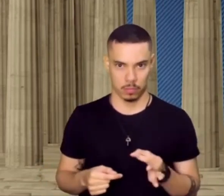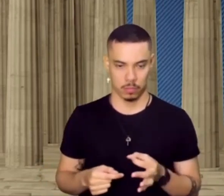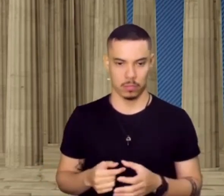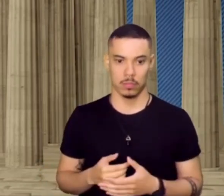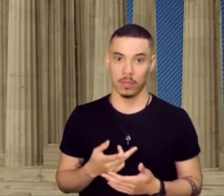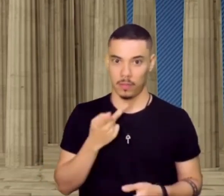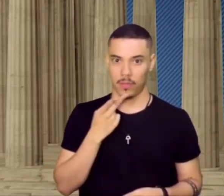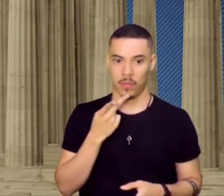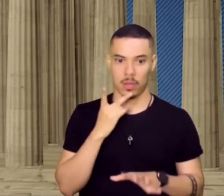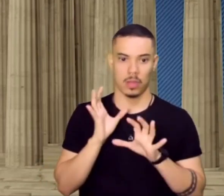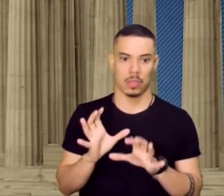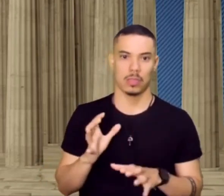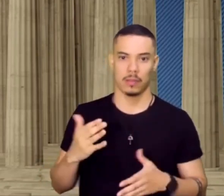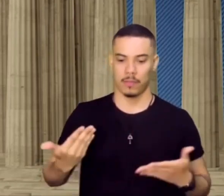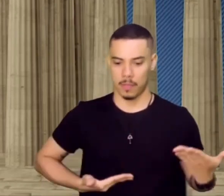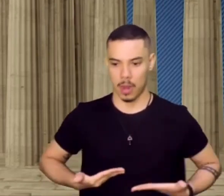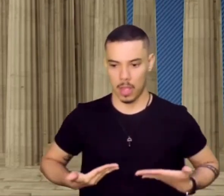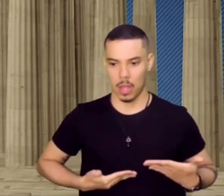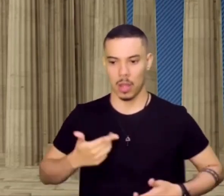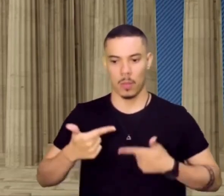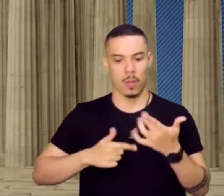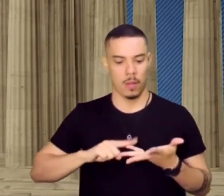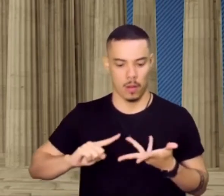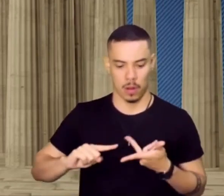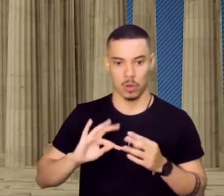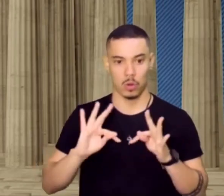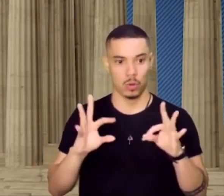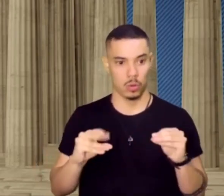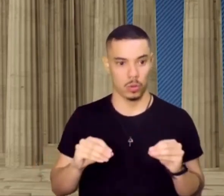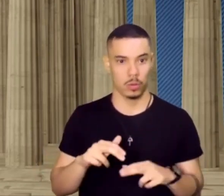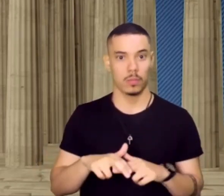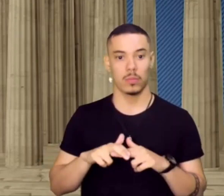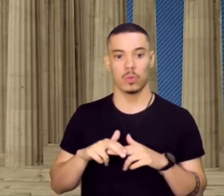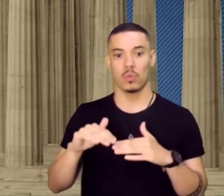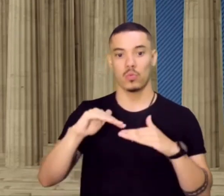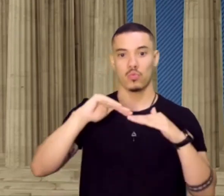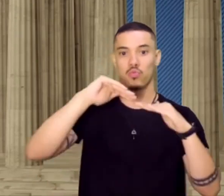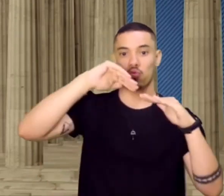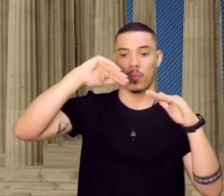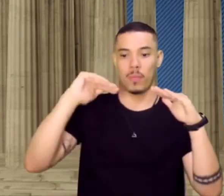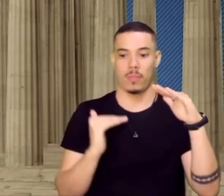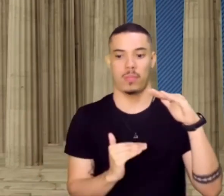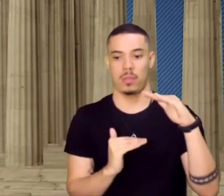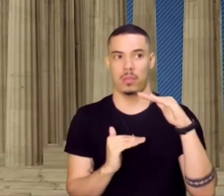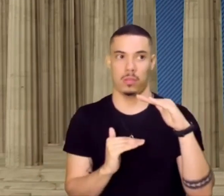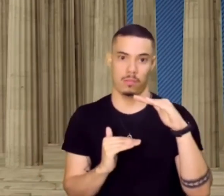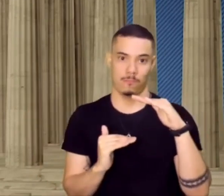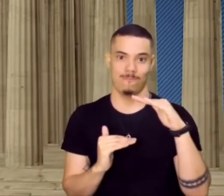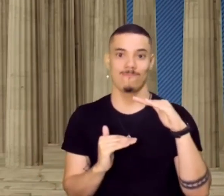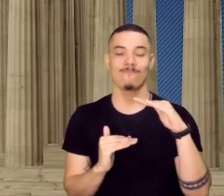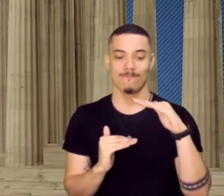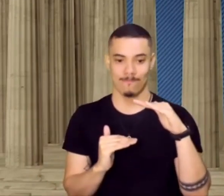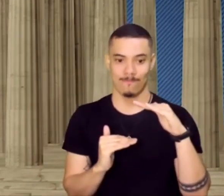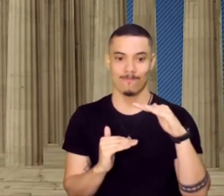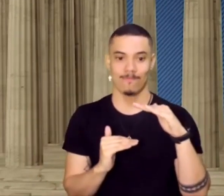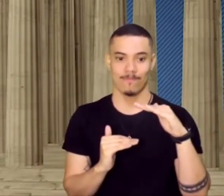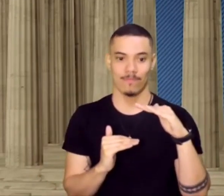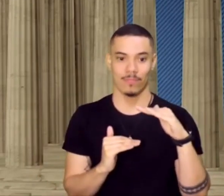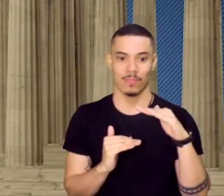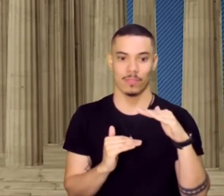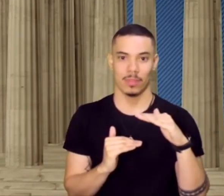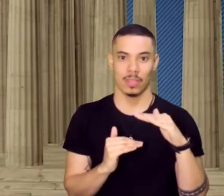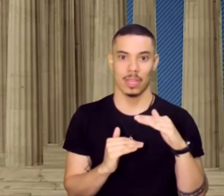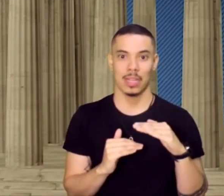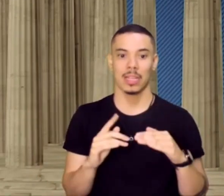financeira, para gerar emprego, etc. Ok? E o subdesenvolvido está abaixo. Tem a